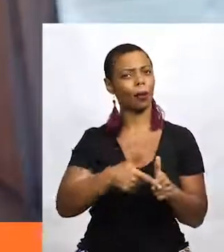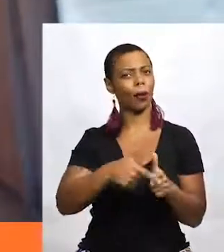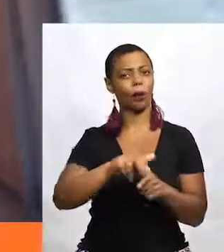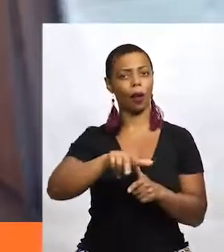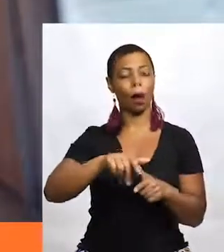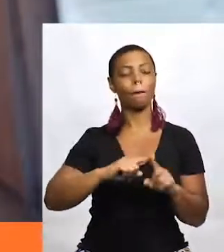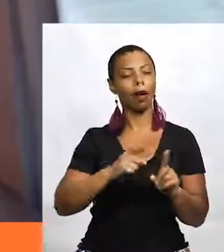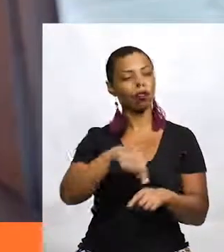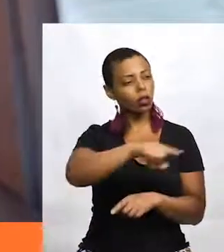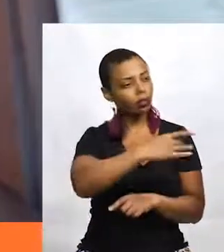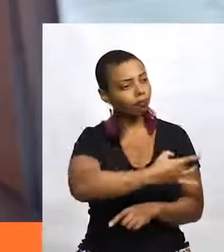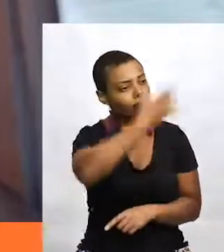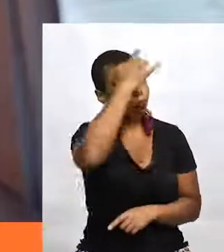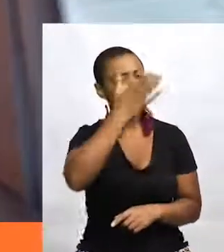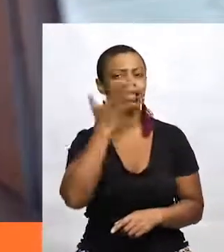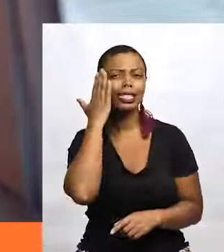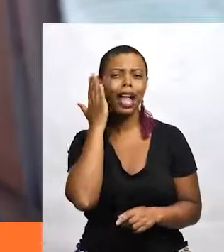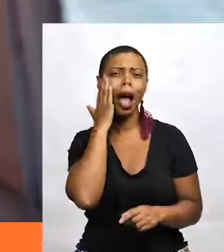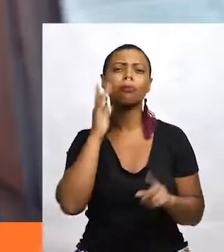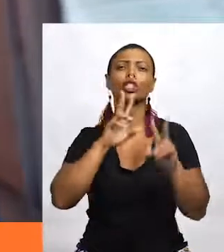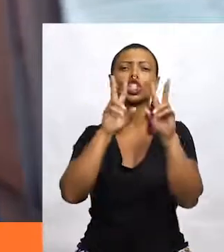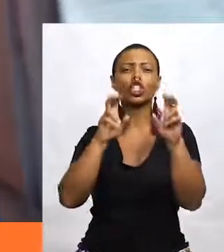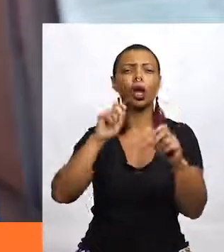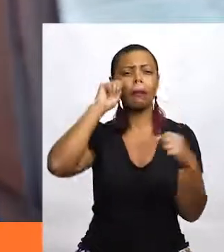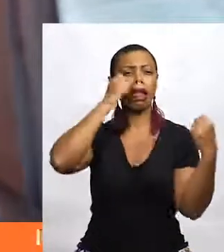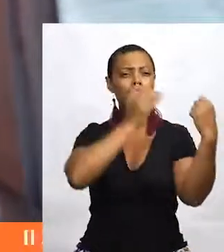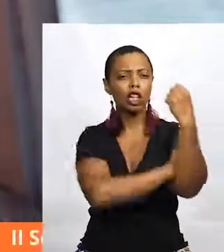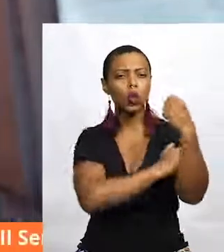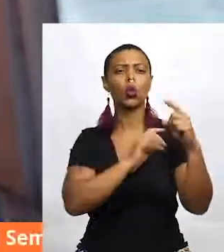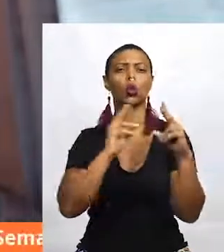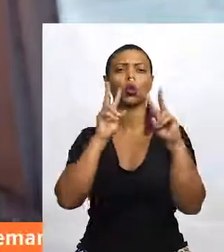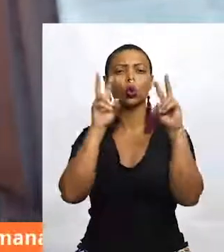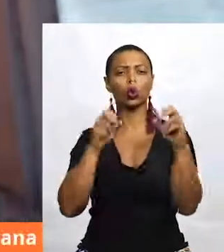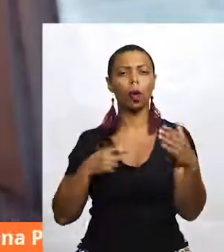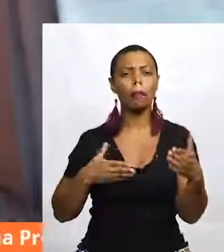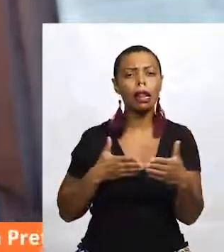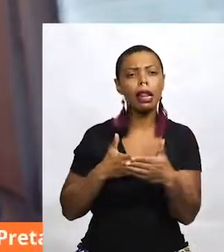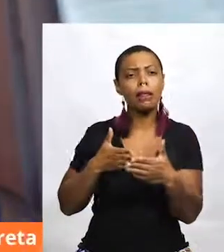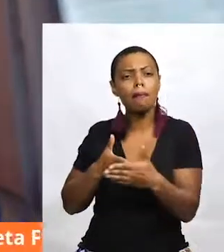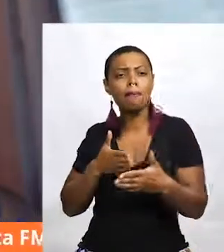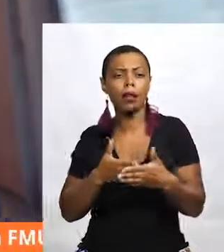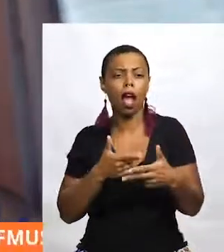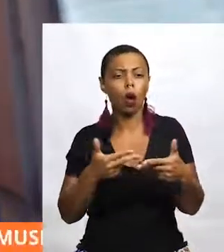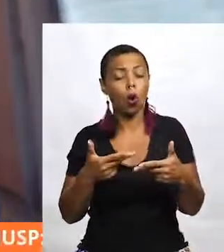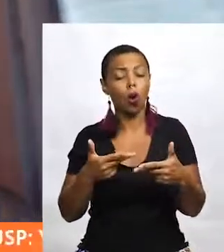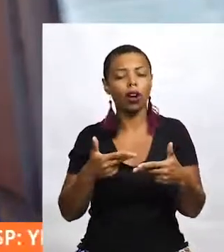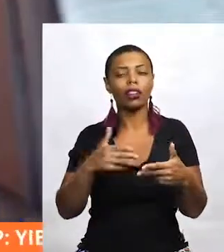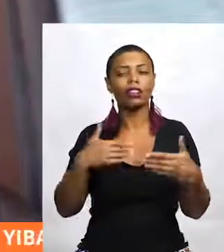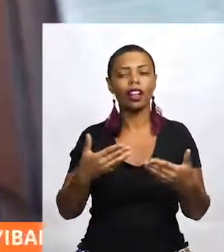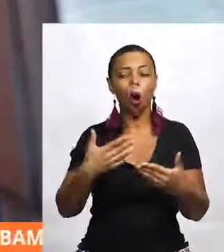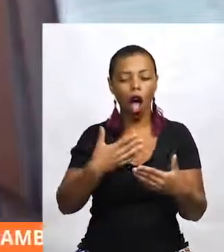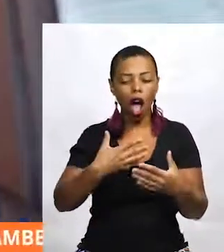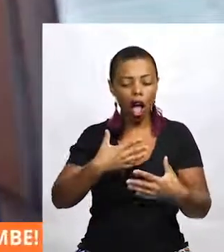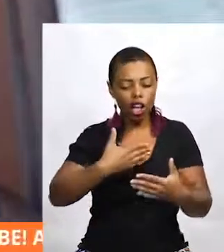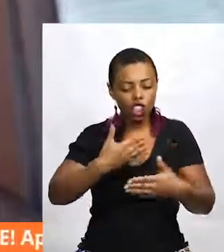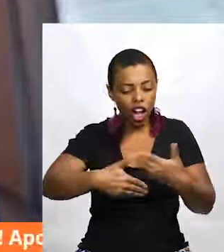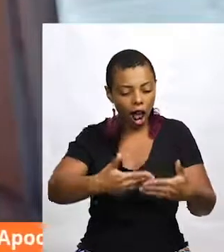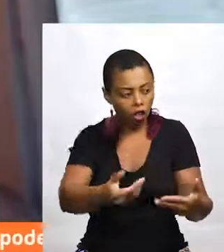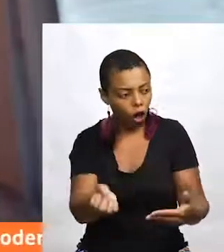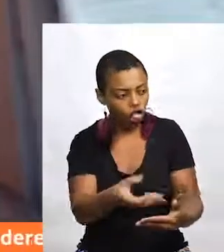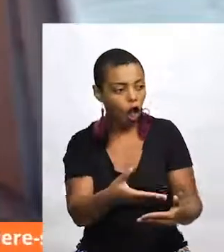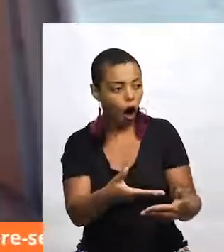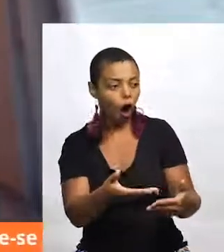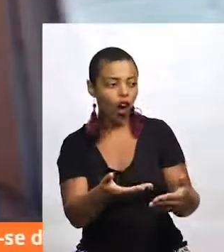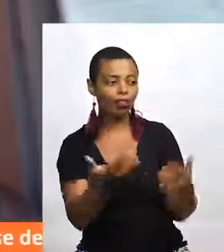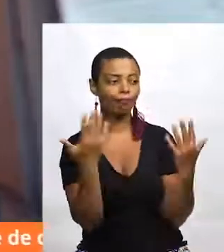da negritude, dos limites que ela impõe, eu acho que é um grande ganho dessa nova geração. A segunda coisa é